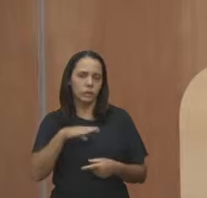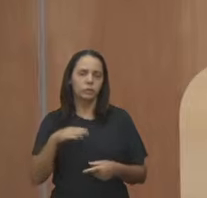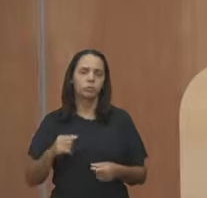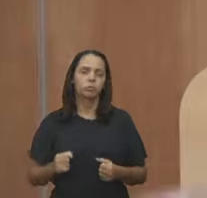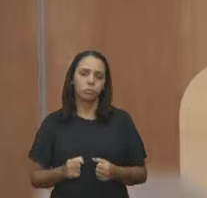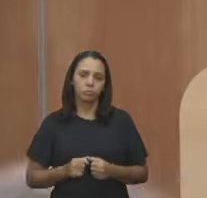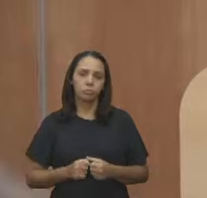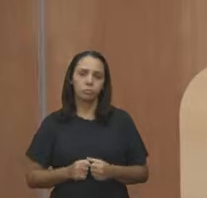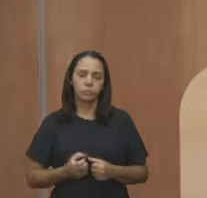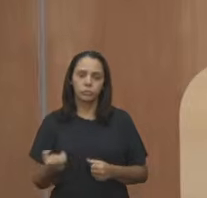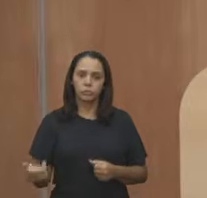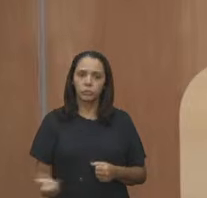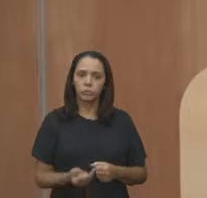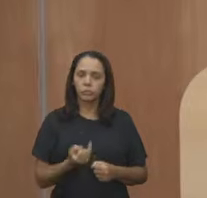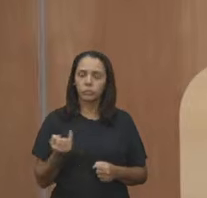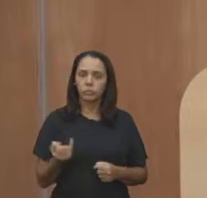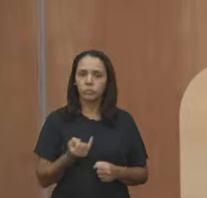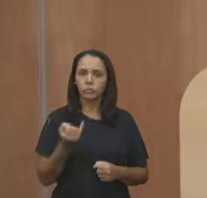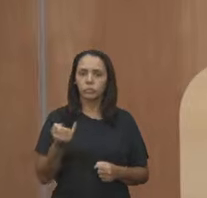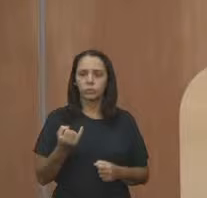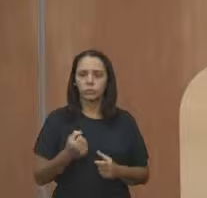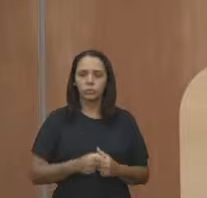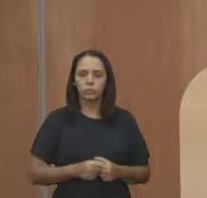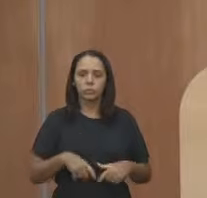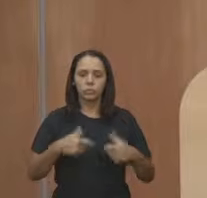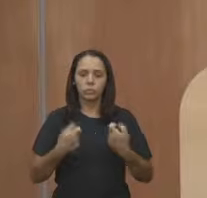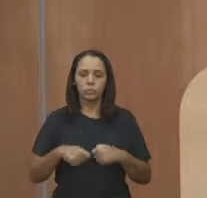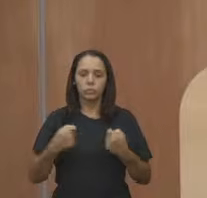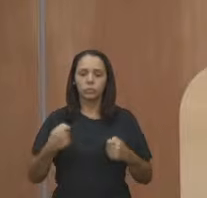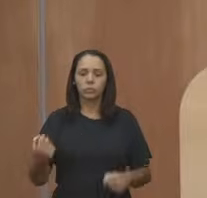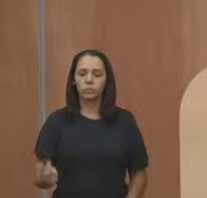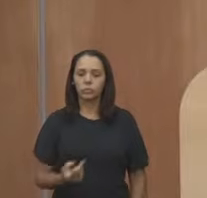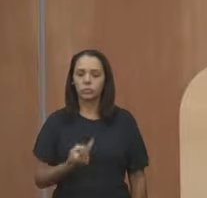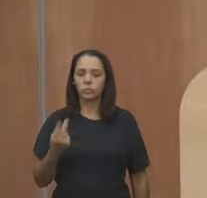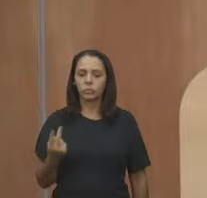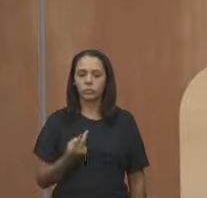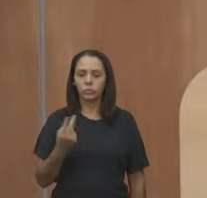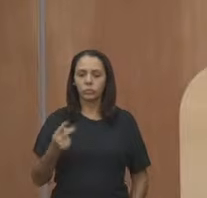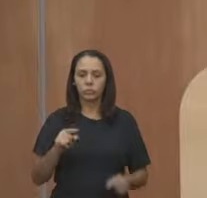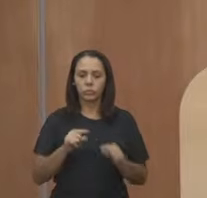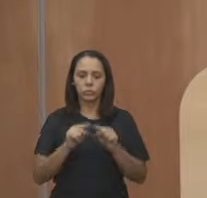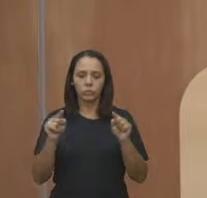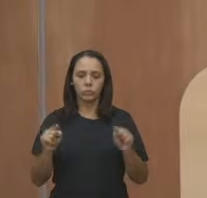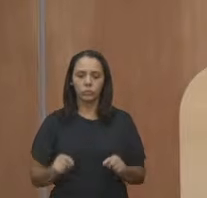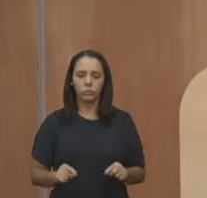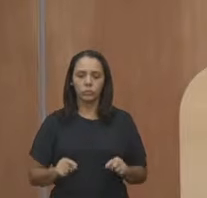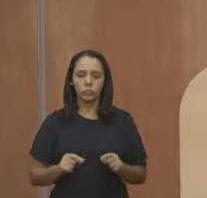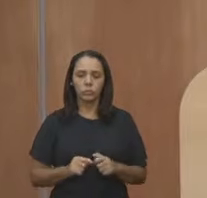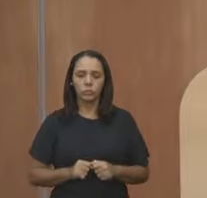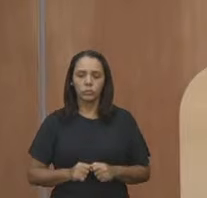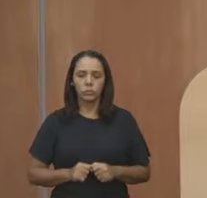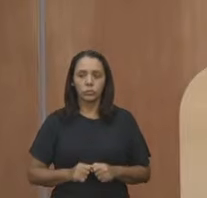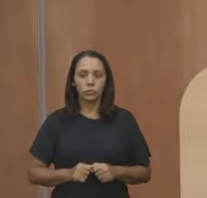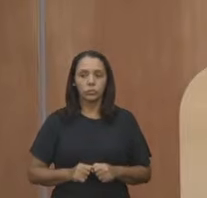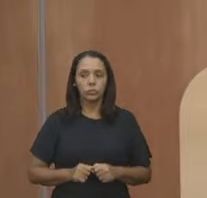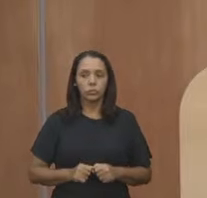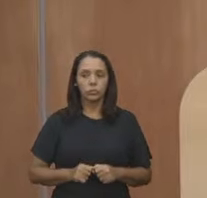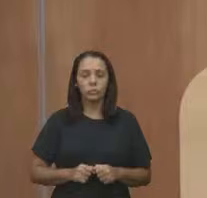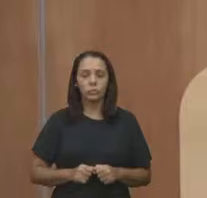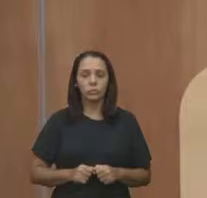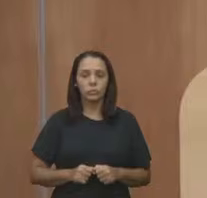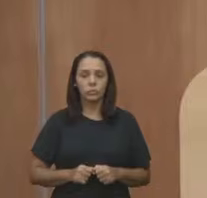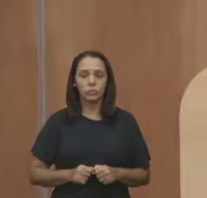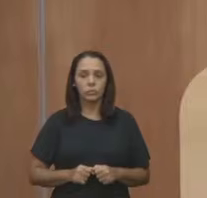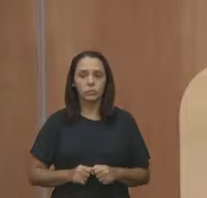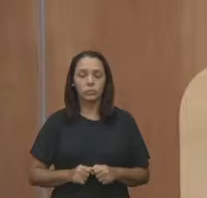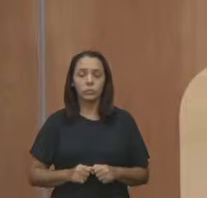É necessário e urgente a gente valorizar os nossos servidores públicos. E aí, para finalizar, eu queria comentar